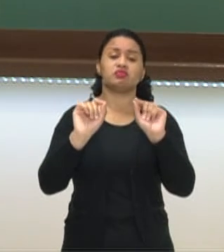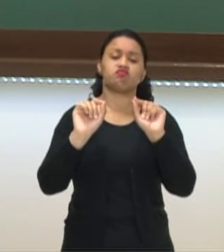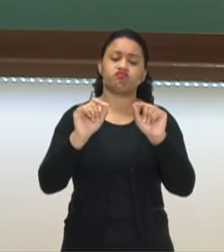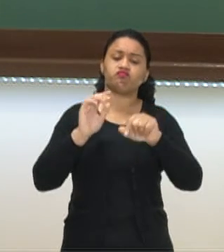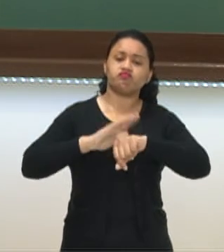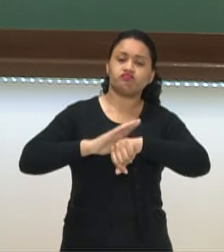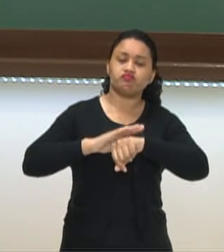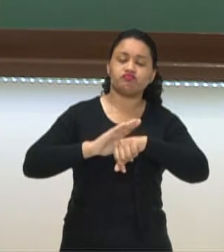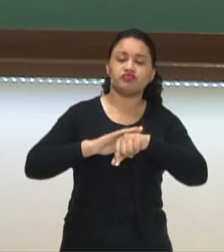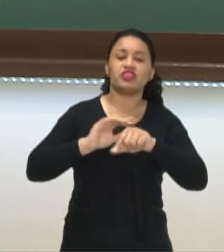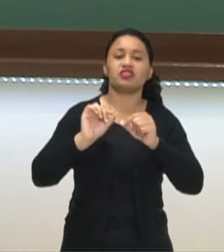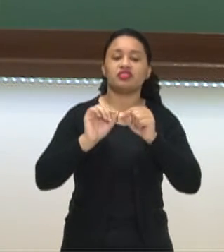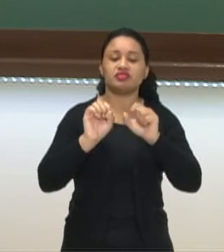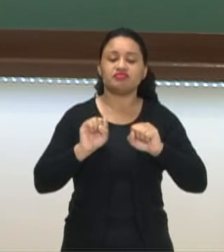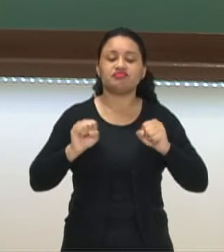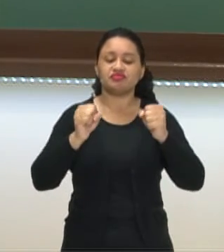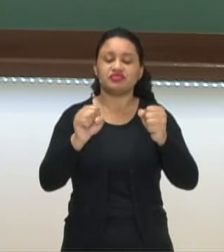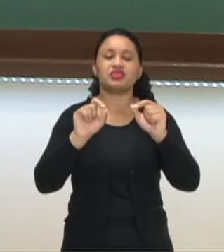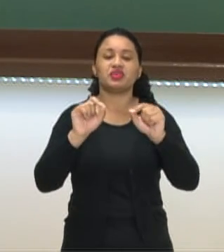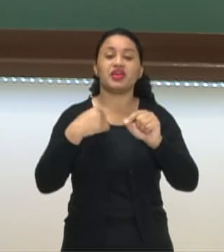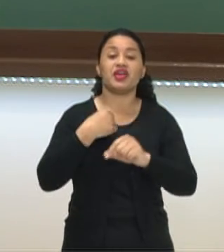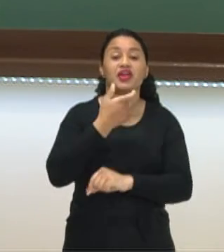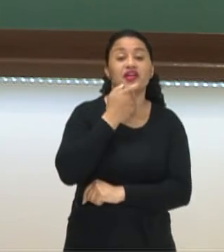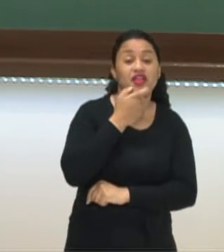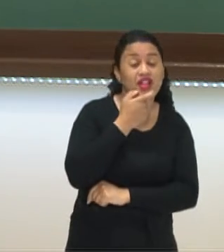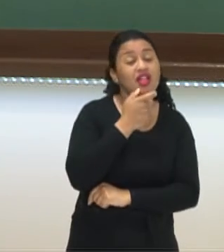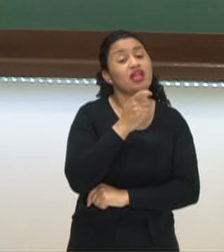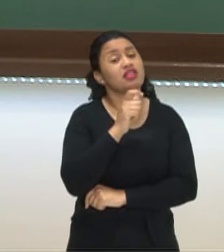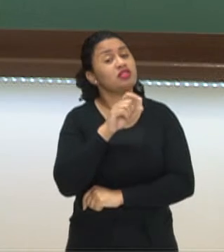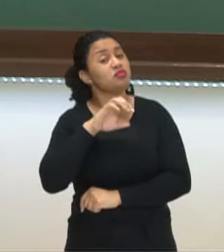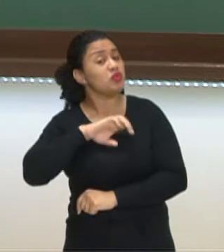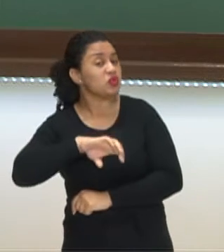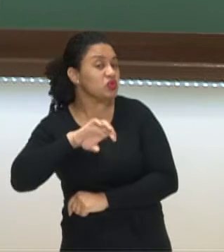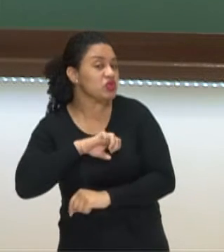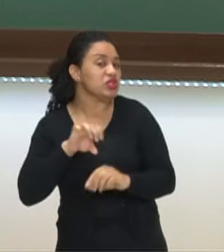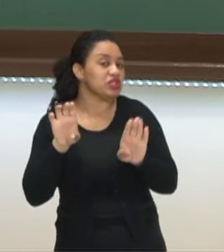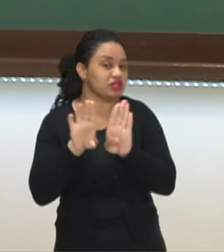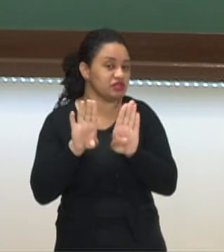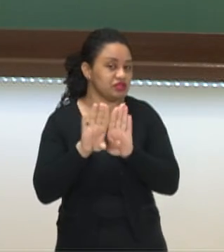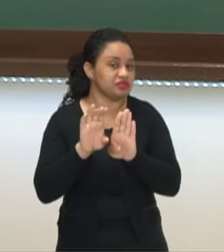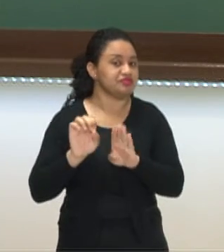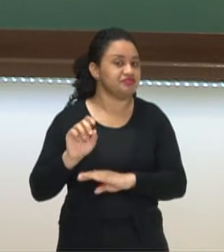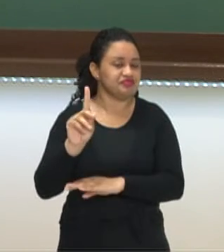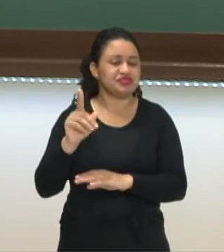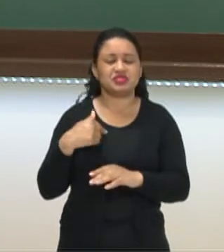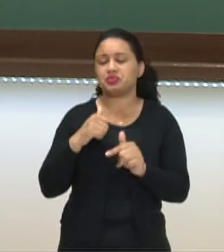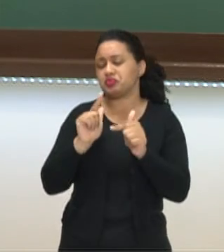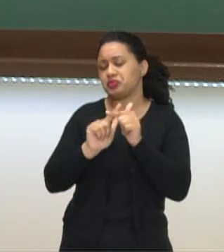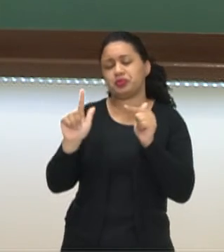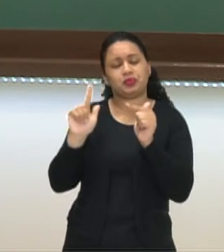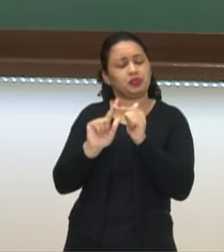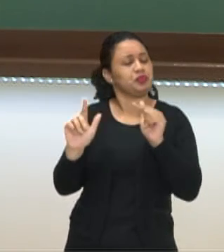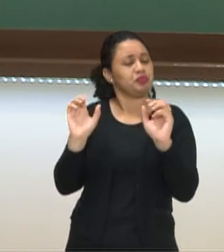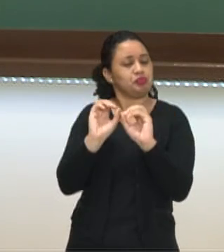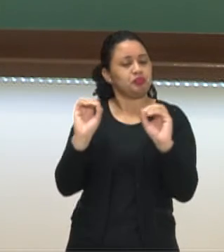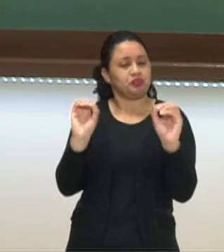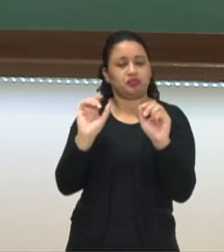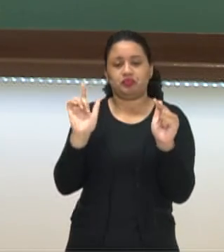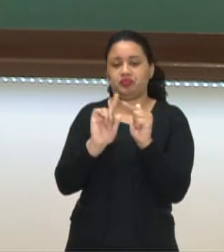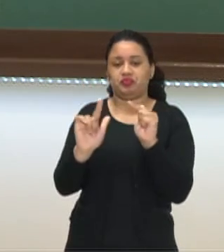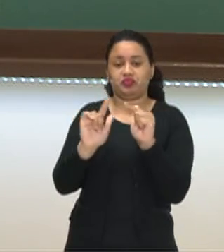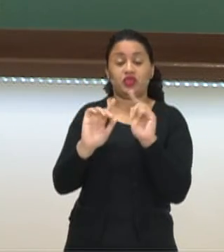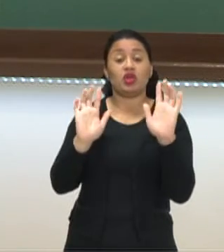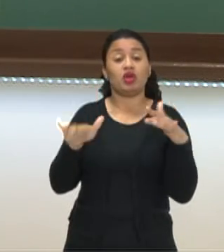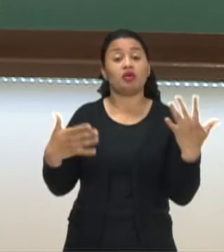momento, trabalharmos com inglês e também com o português. Não tem problema nenhum.